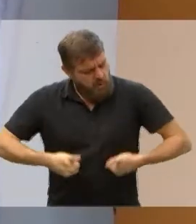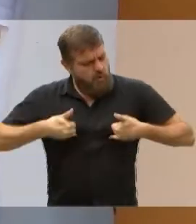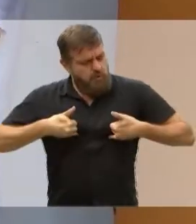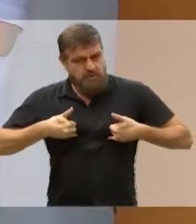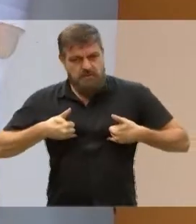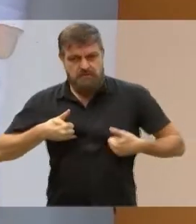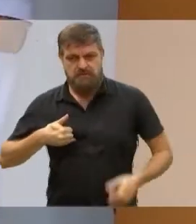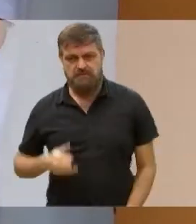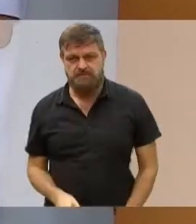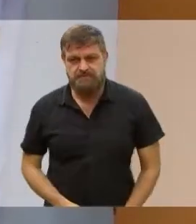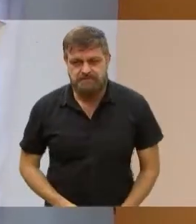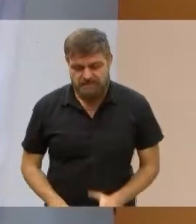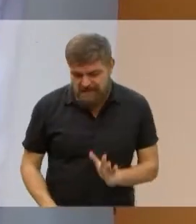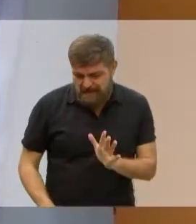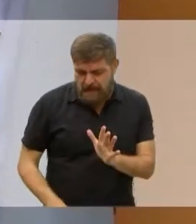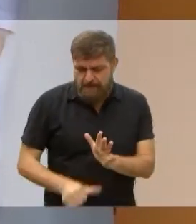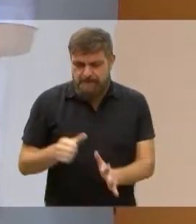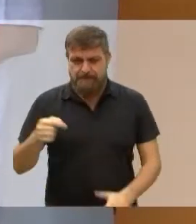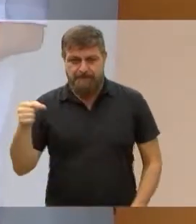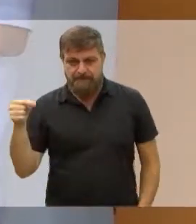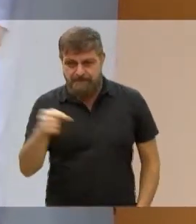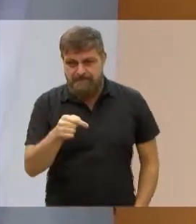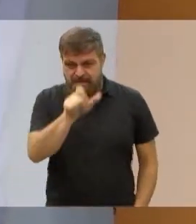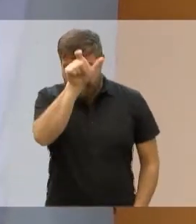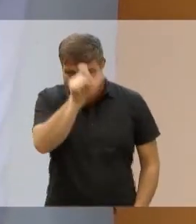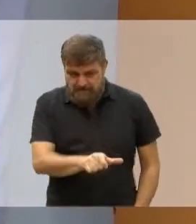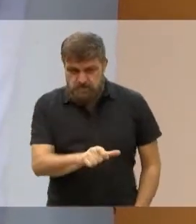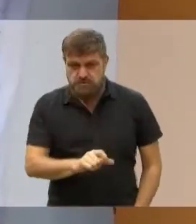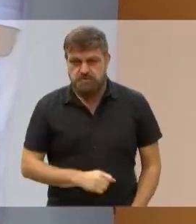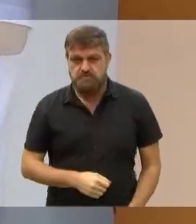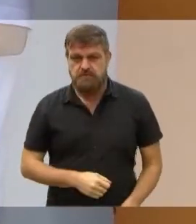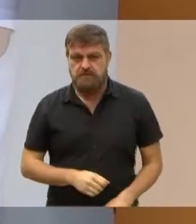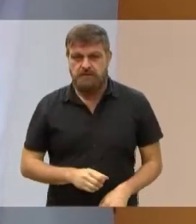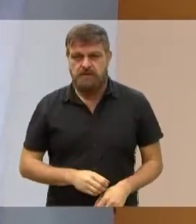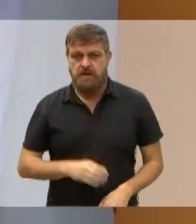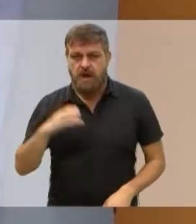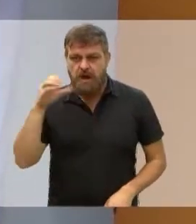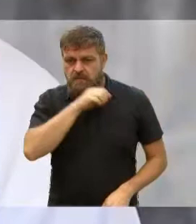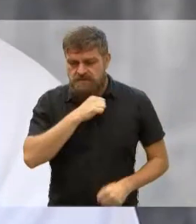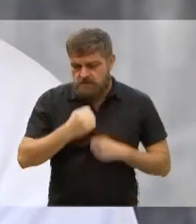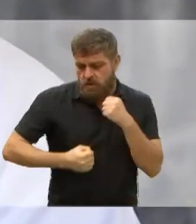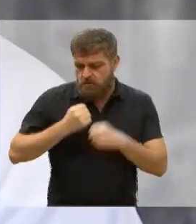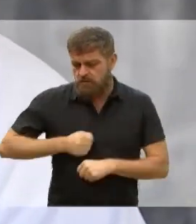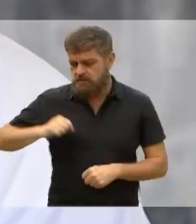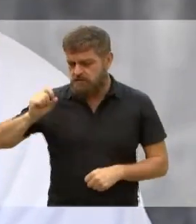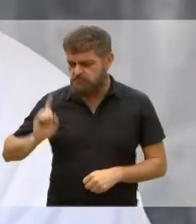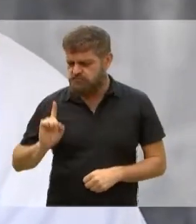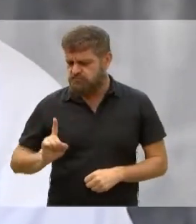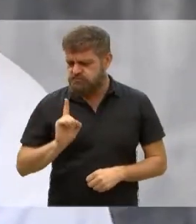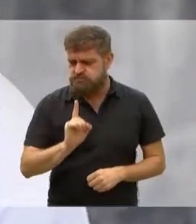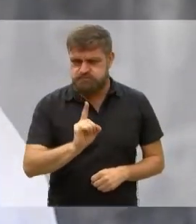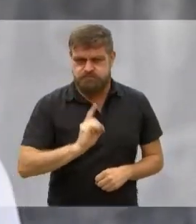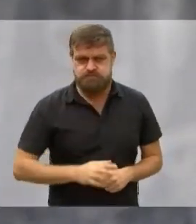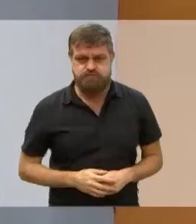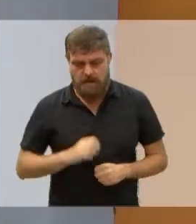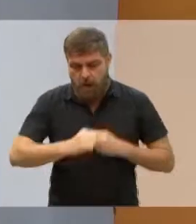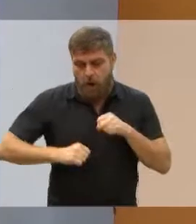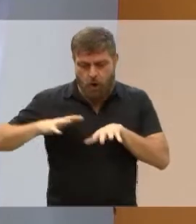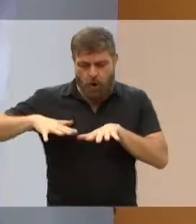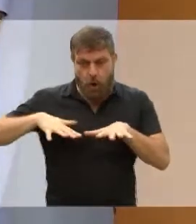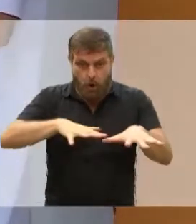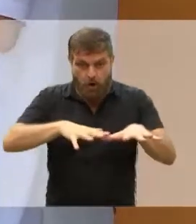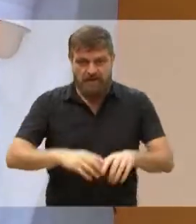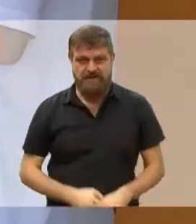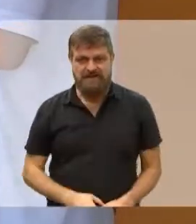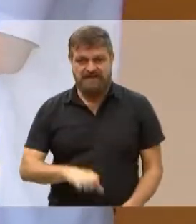de ter como filho a primeira pessoa com síndrome de Down a concluir a Corrida Internacional de São Silvestre. E a gente está